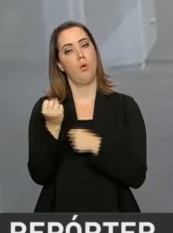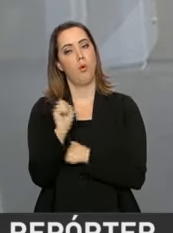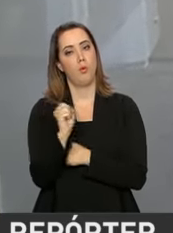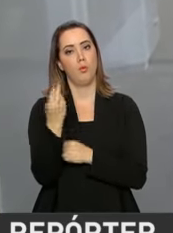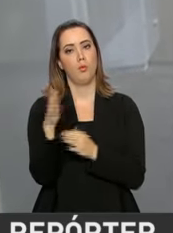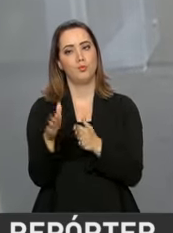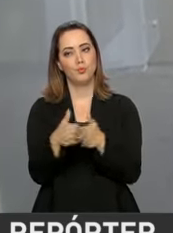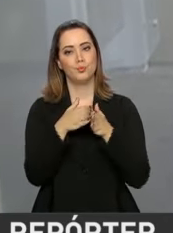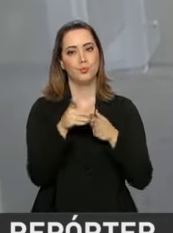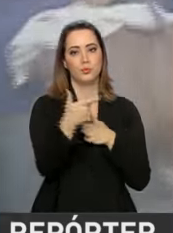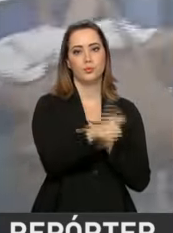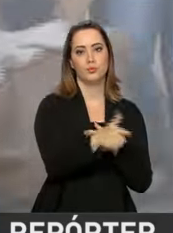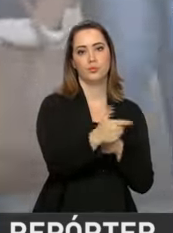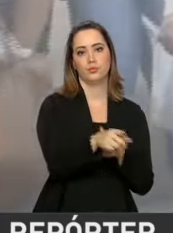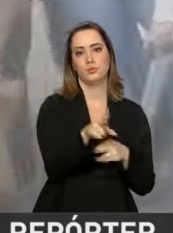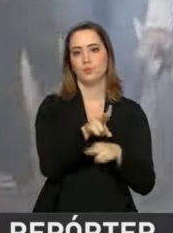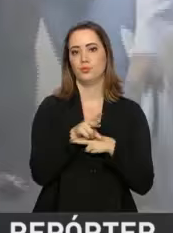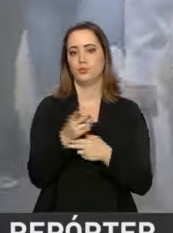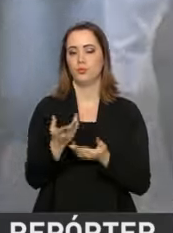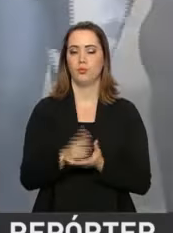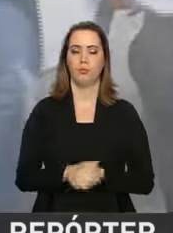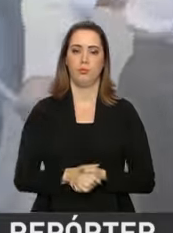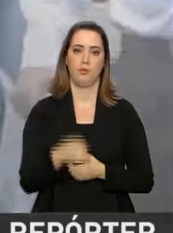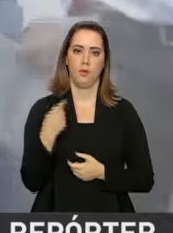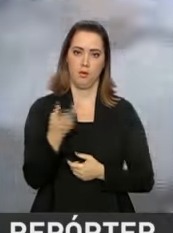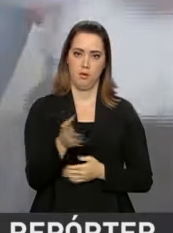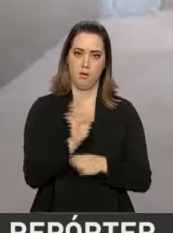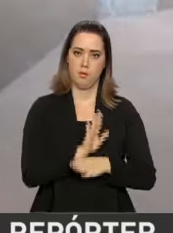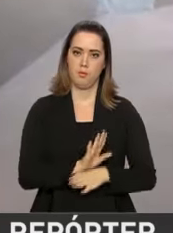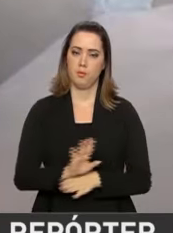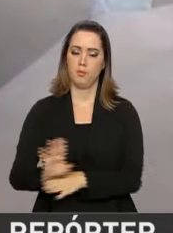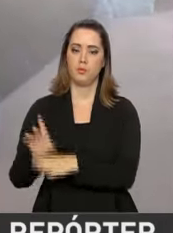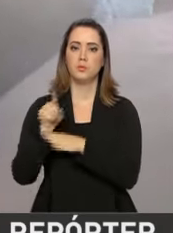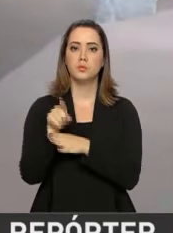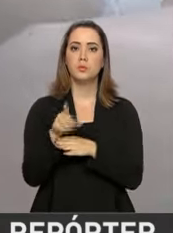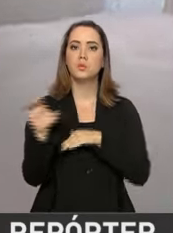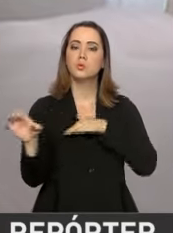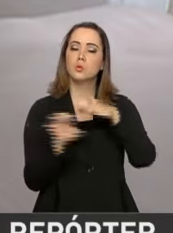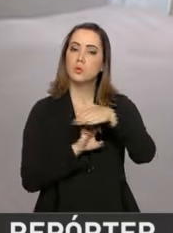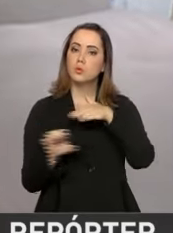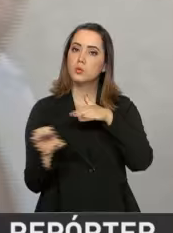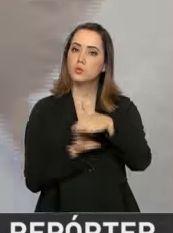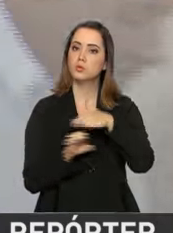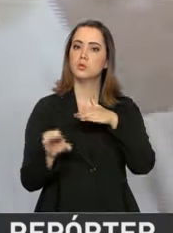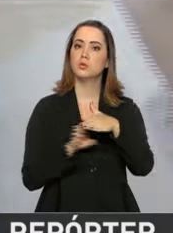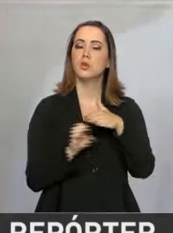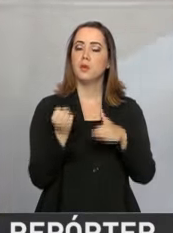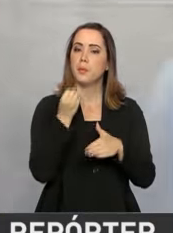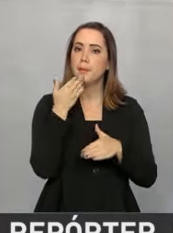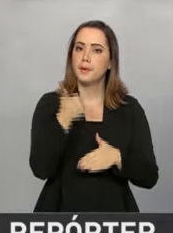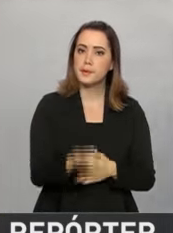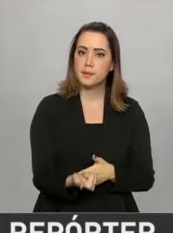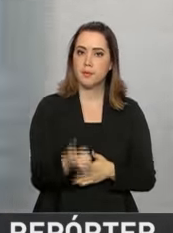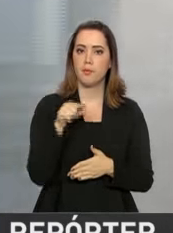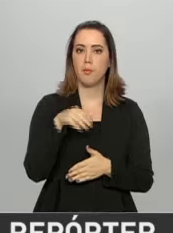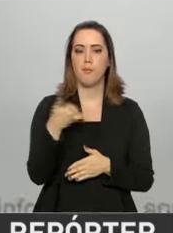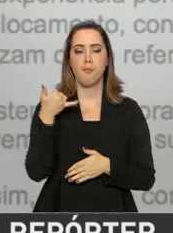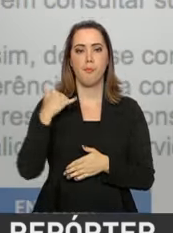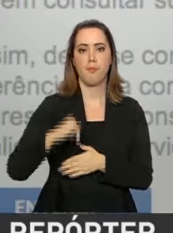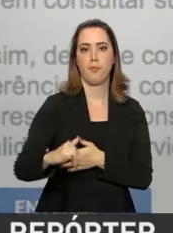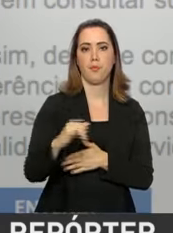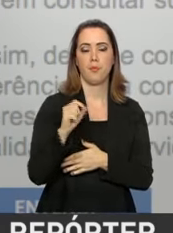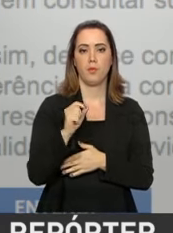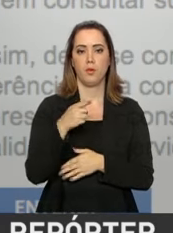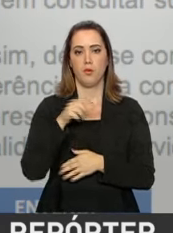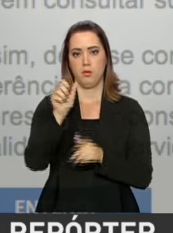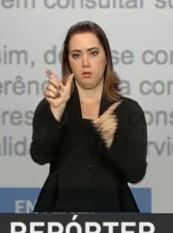filho, para neto. Para ajudar o consumidor a escolher a operadora que funciona melhor nos locais que ele mais frequenta, a